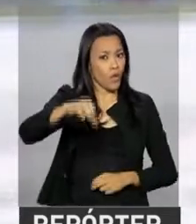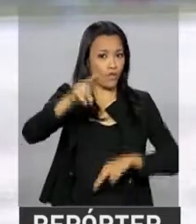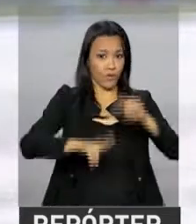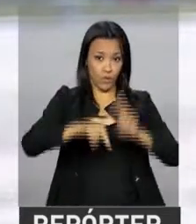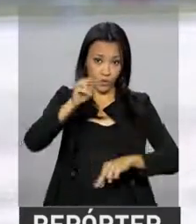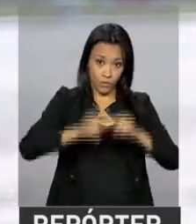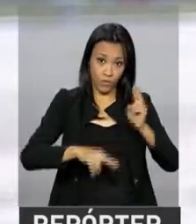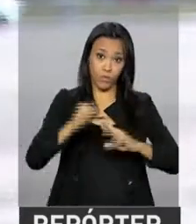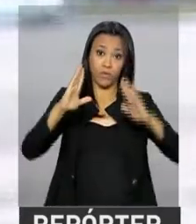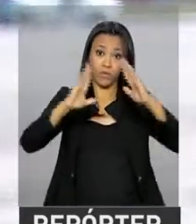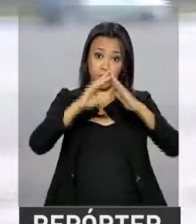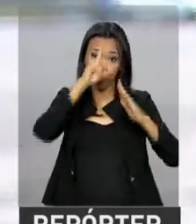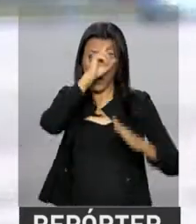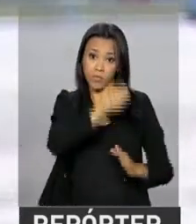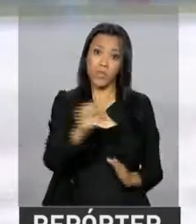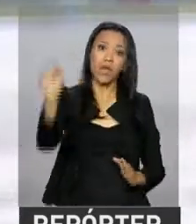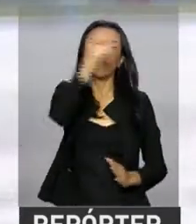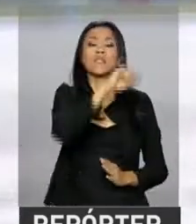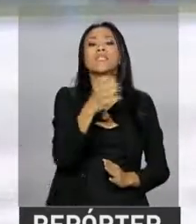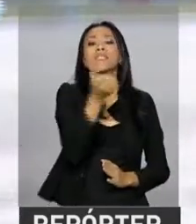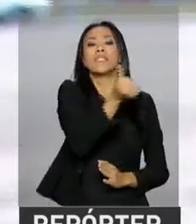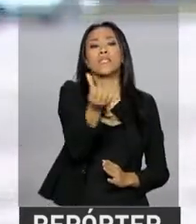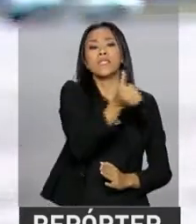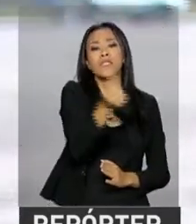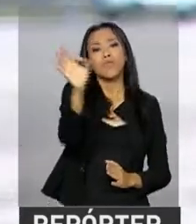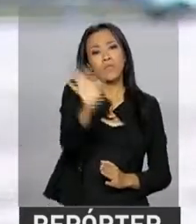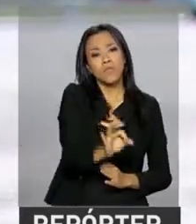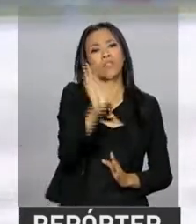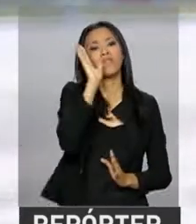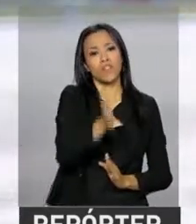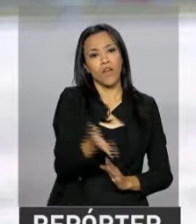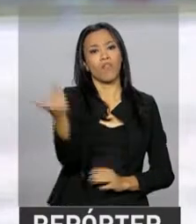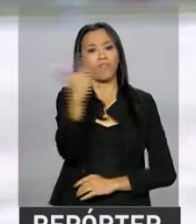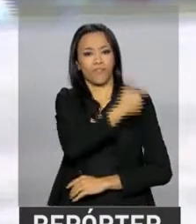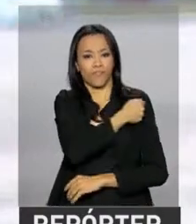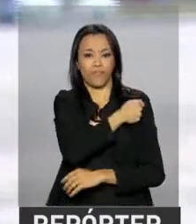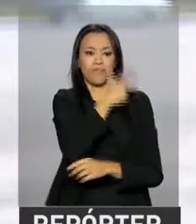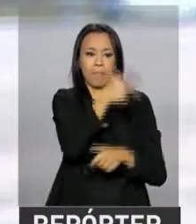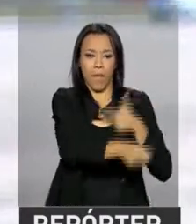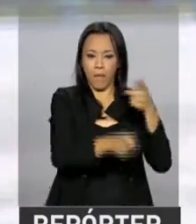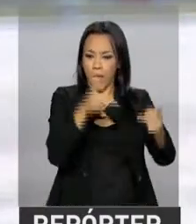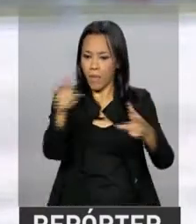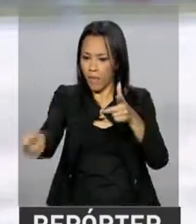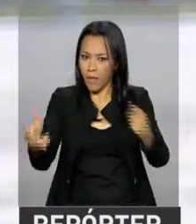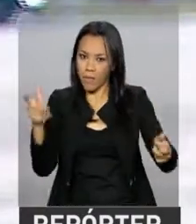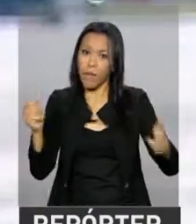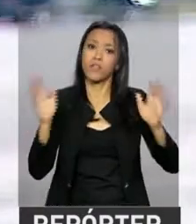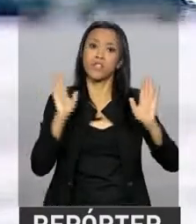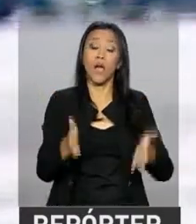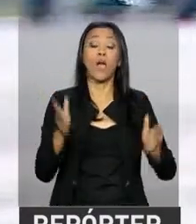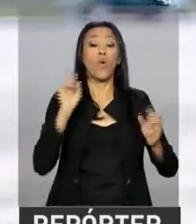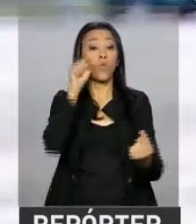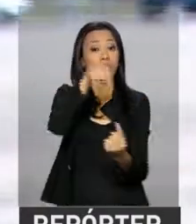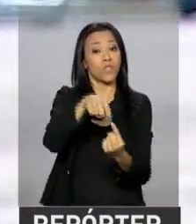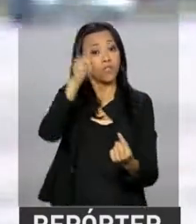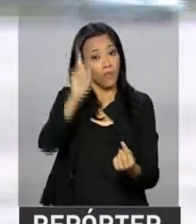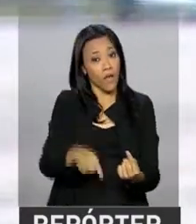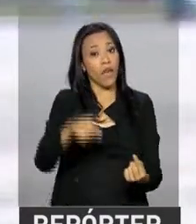de 63 por cento do público alvo já foi vacinado a meta para este ano é vacinar 90%